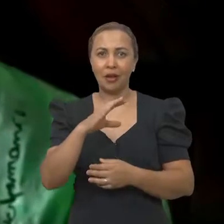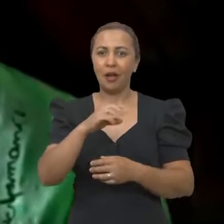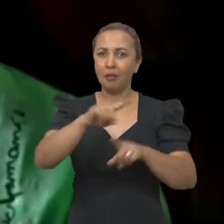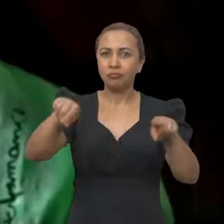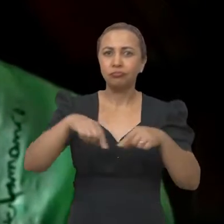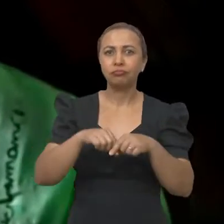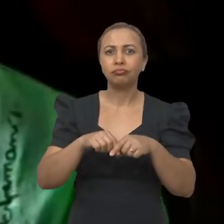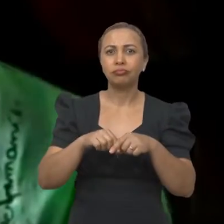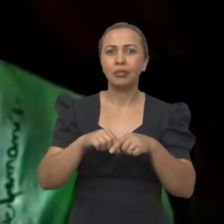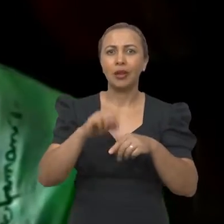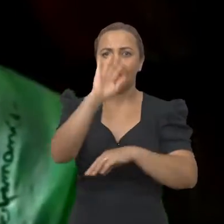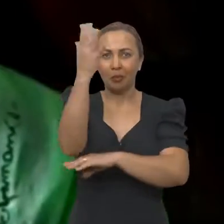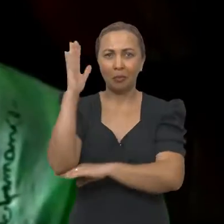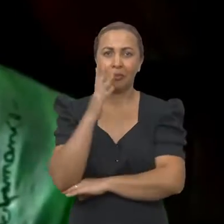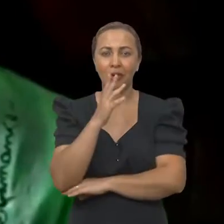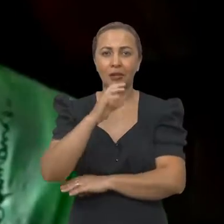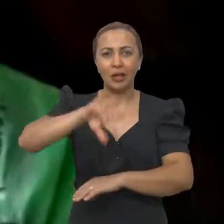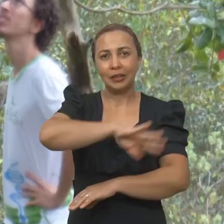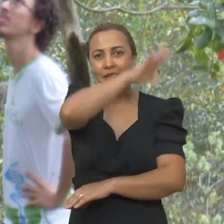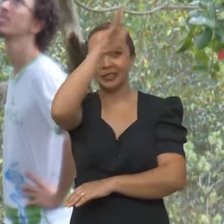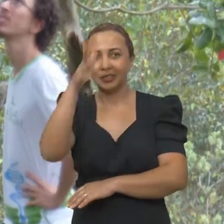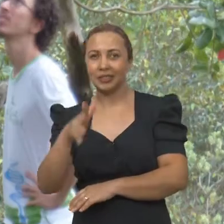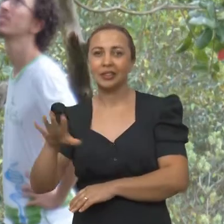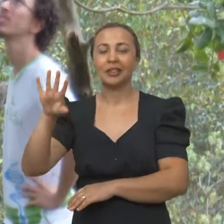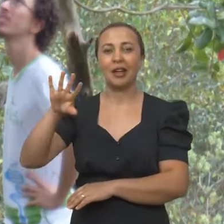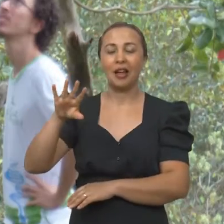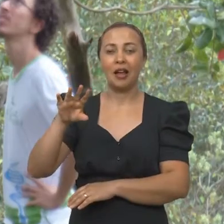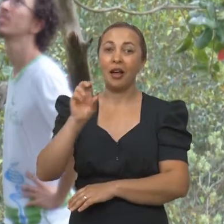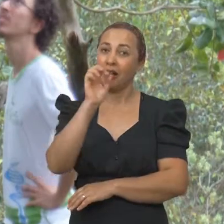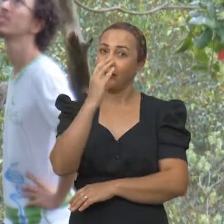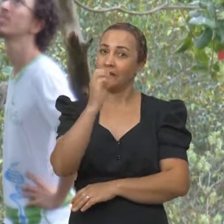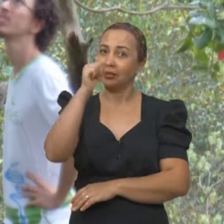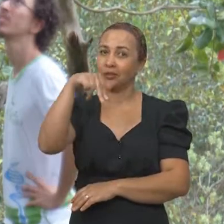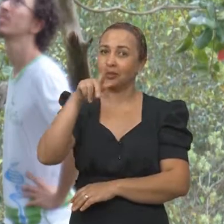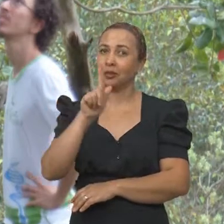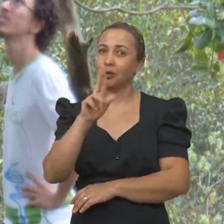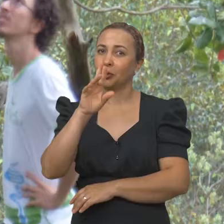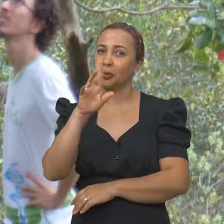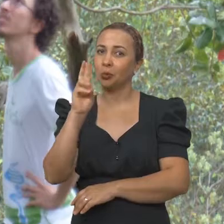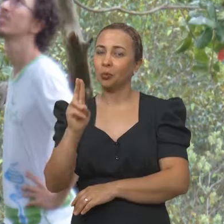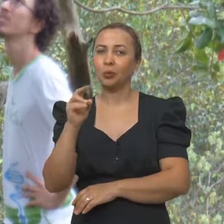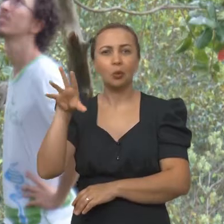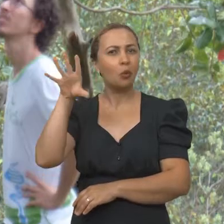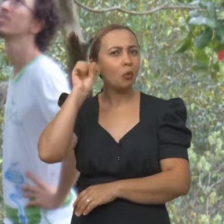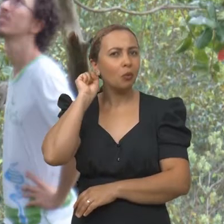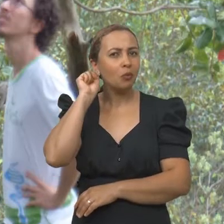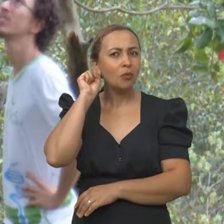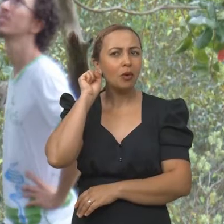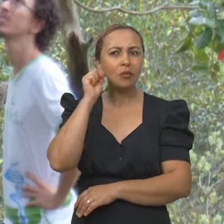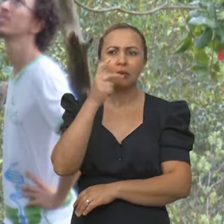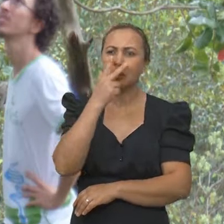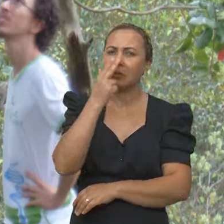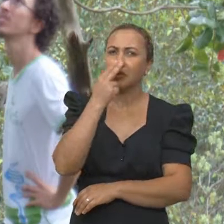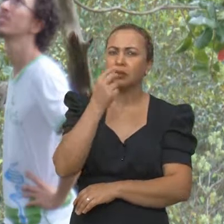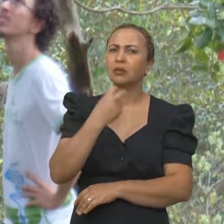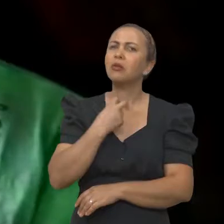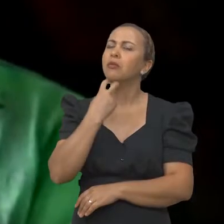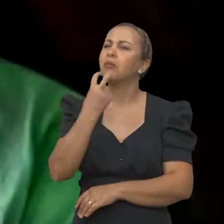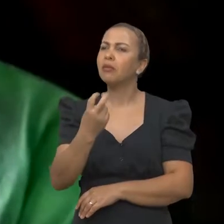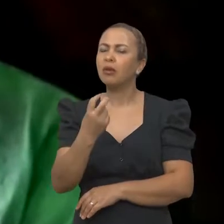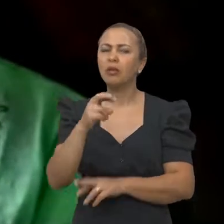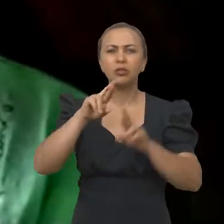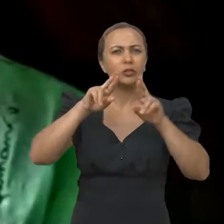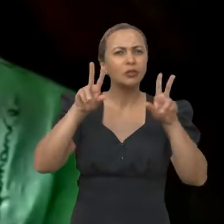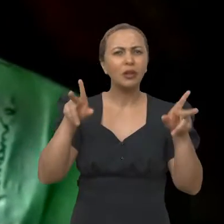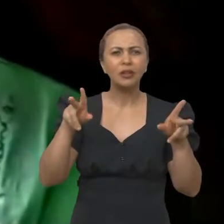Parque Estadual do Serra do Conduru, né, eu escutei o canto de um que parecia ser um anfíbio, um